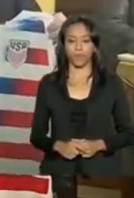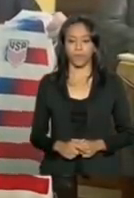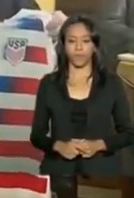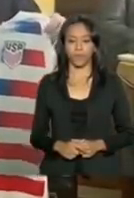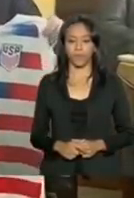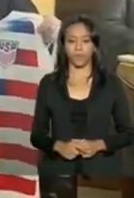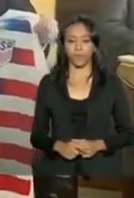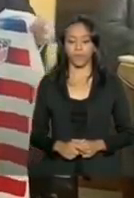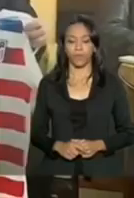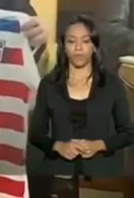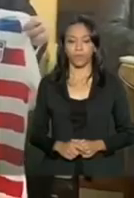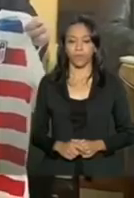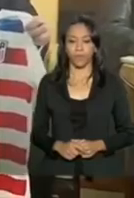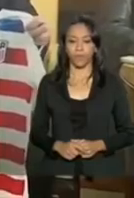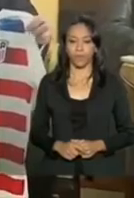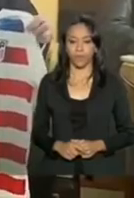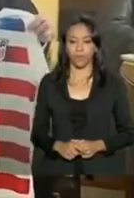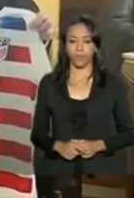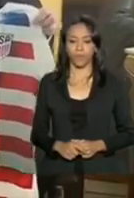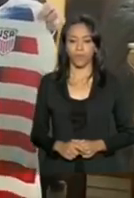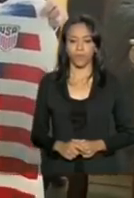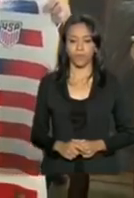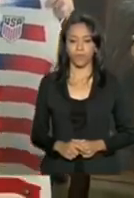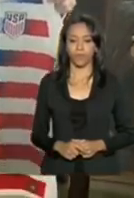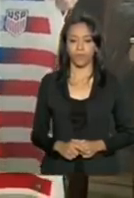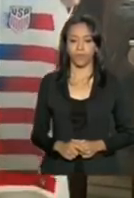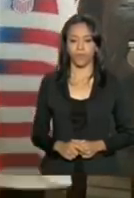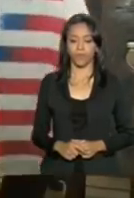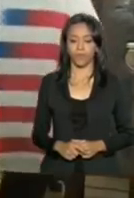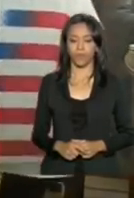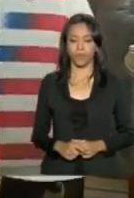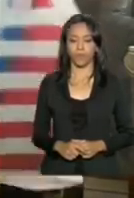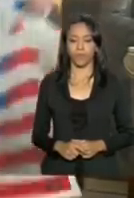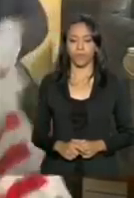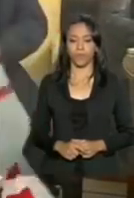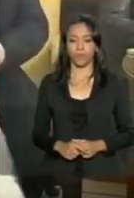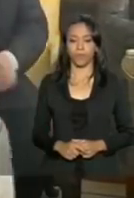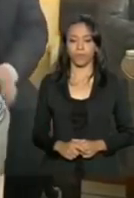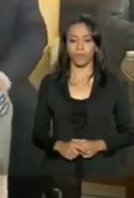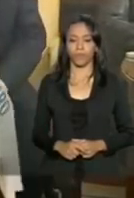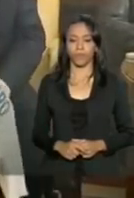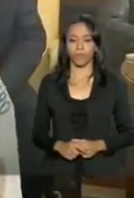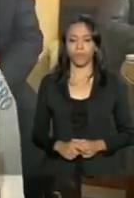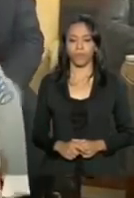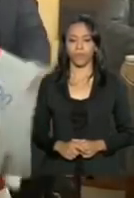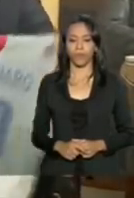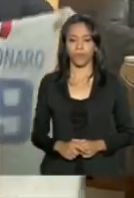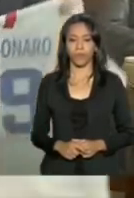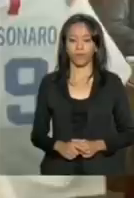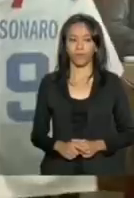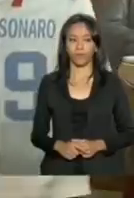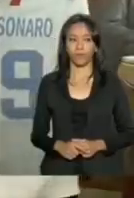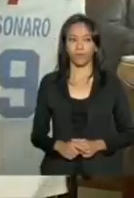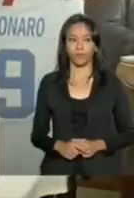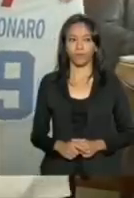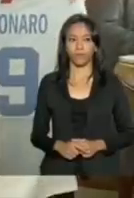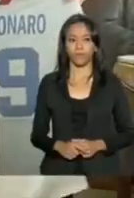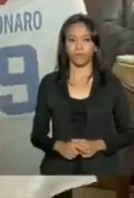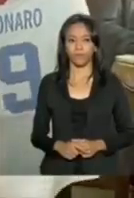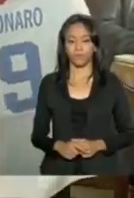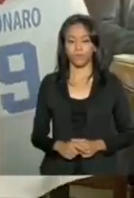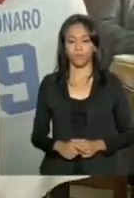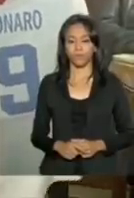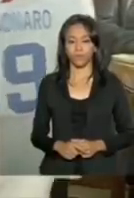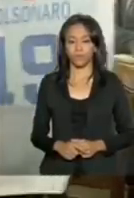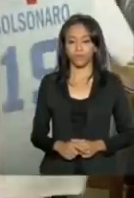still remember Pelé and so many others. You've had a fantastic history. So we're going to exchange jerseys. I